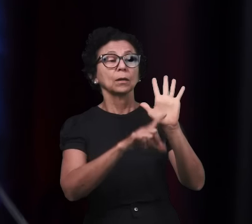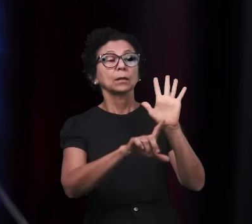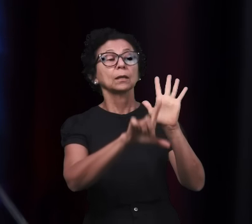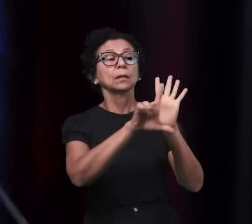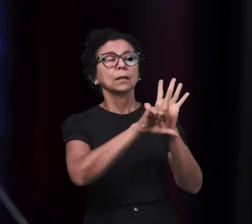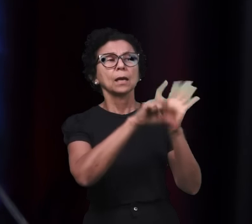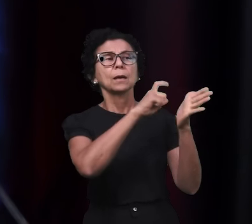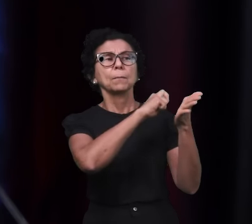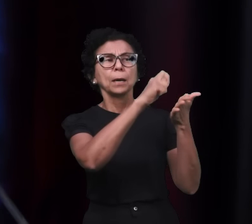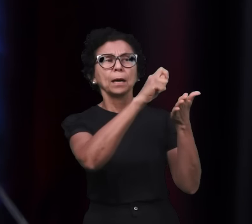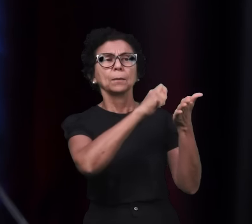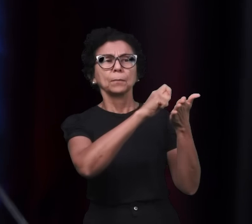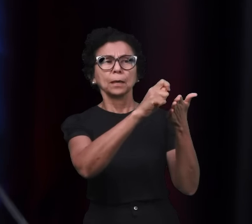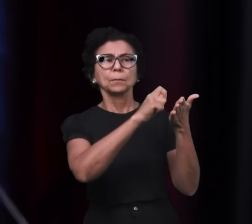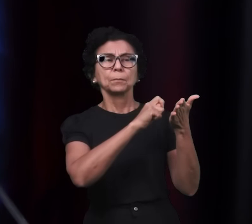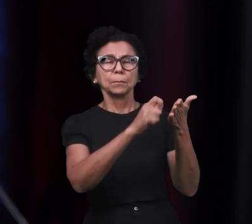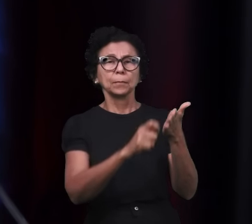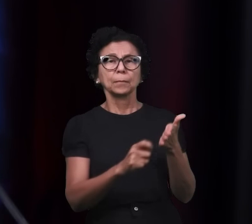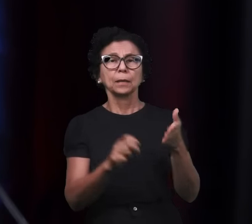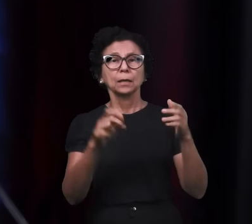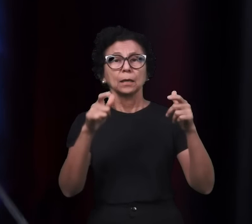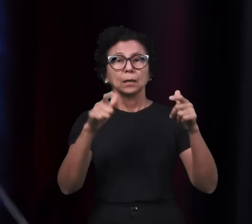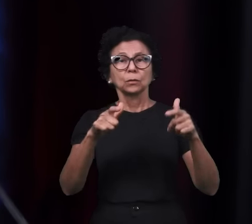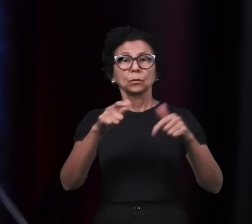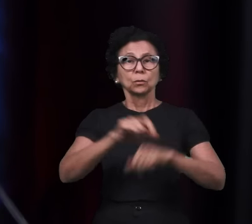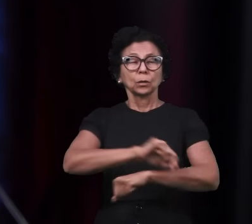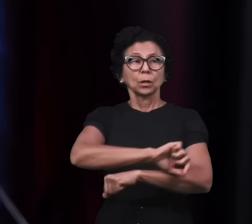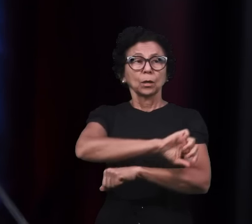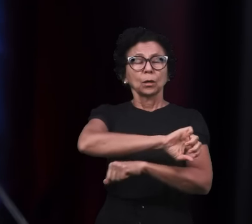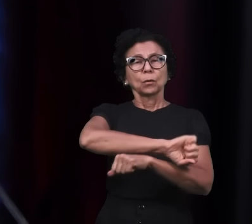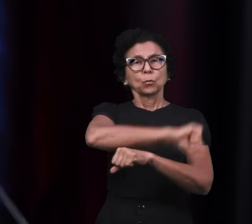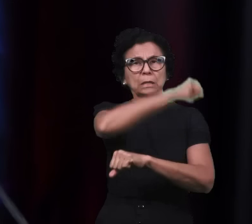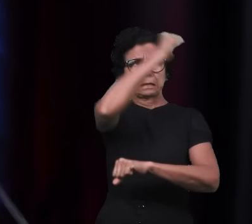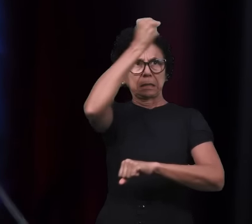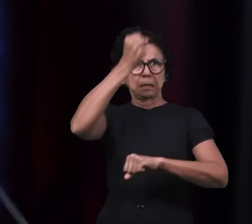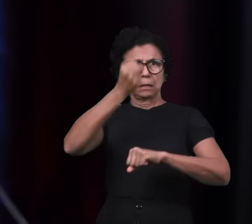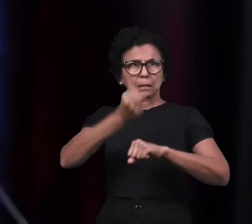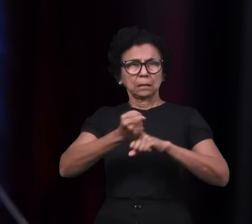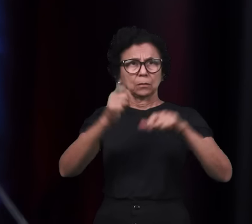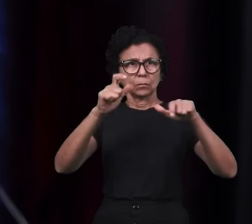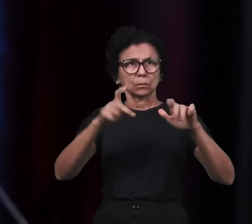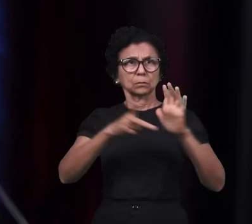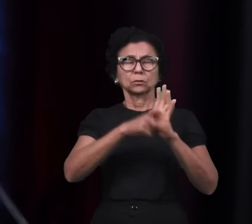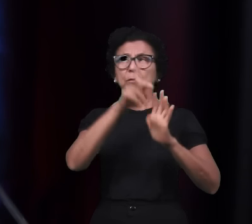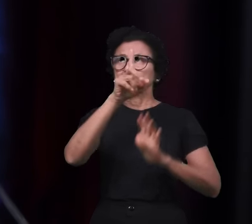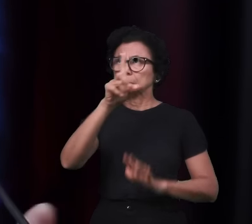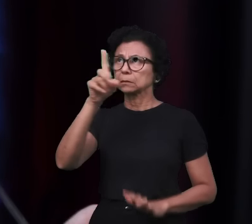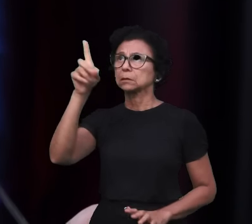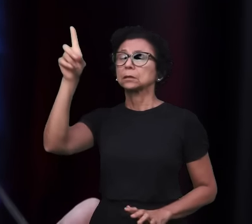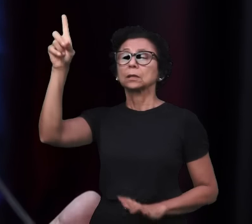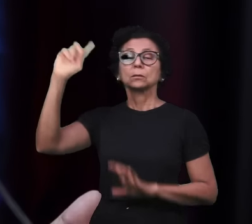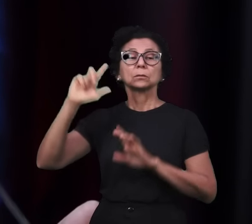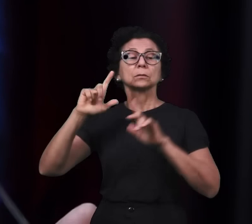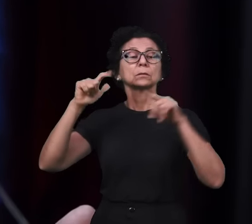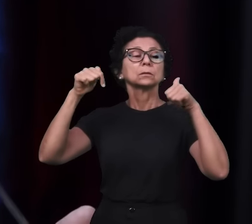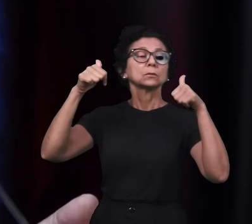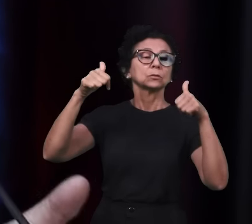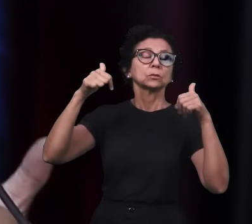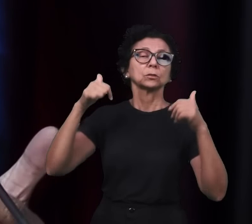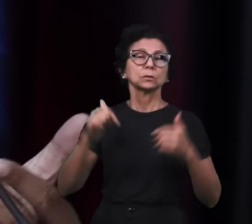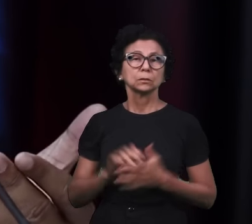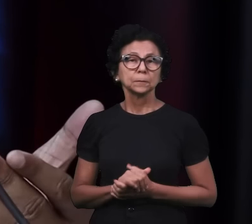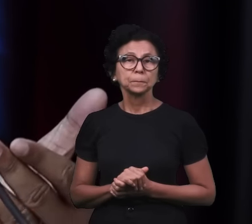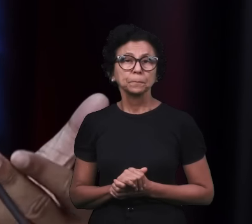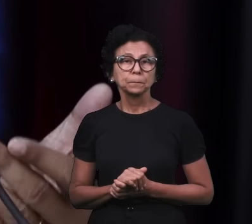do monte de Deus, né? É o chamado monte de Deus. Então na vida do servo também,